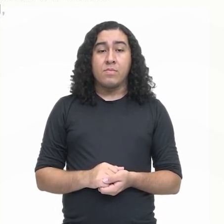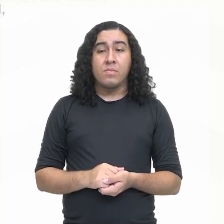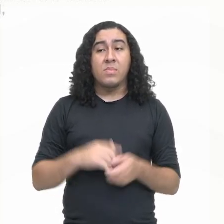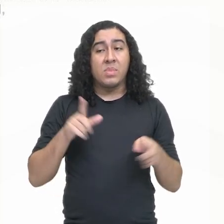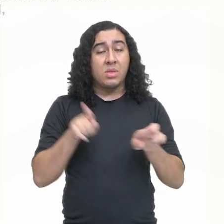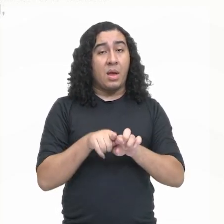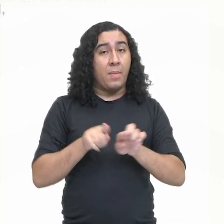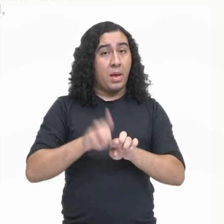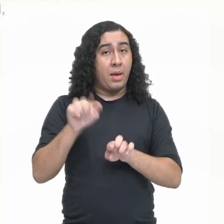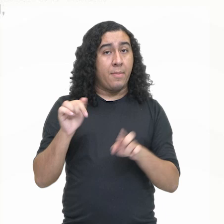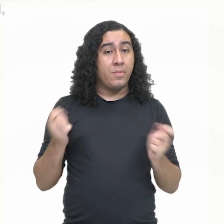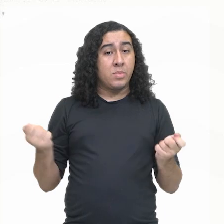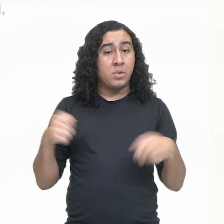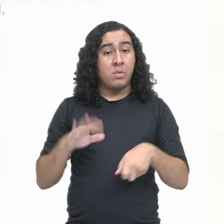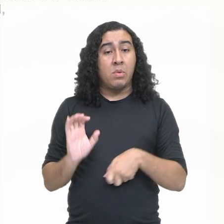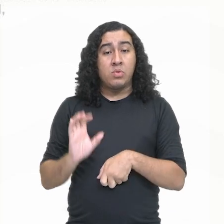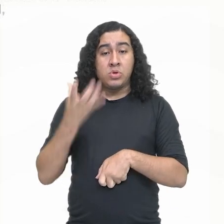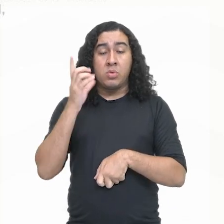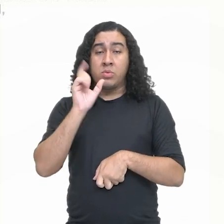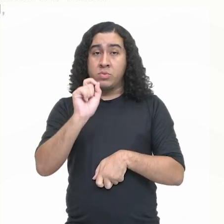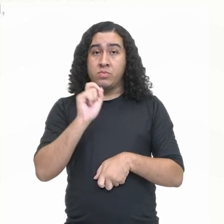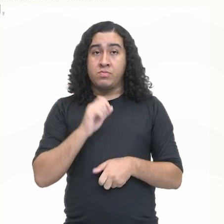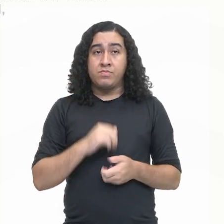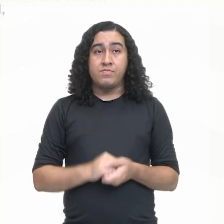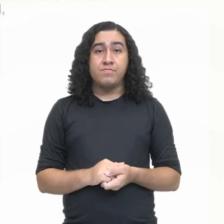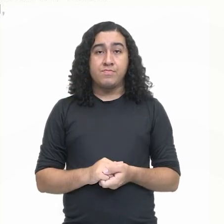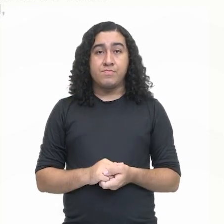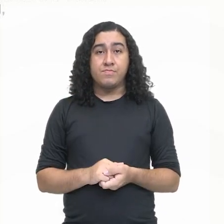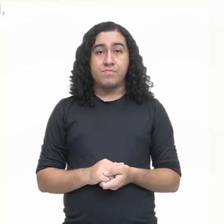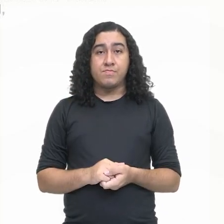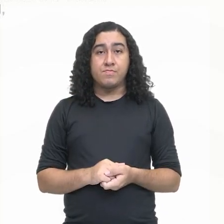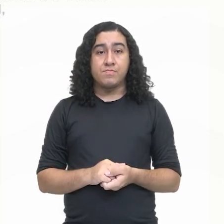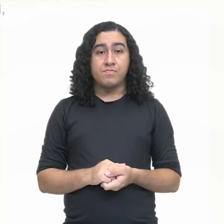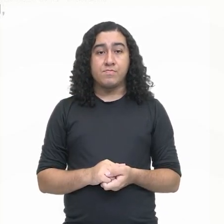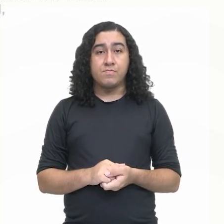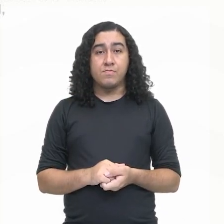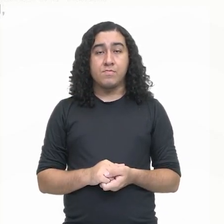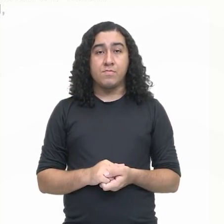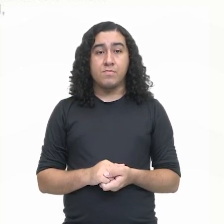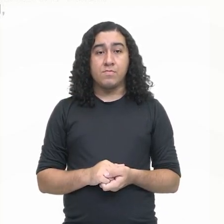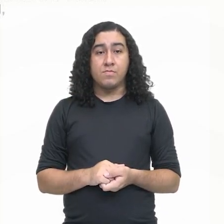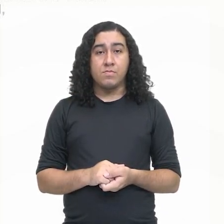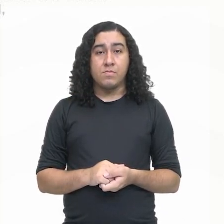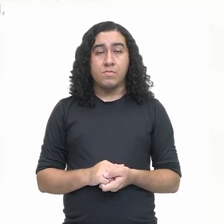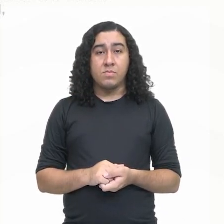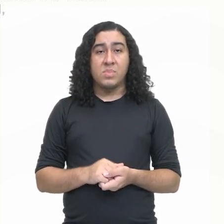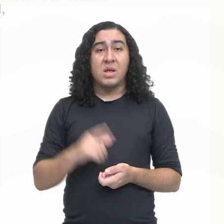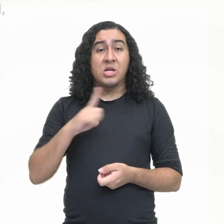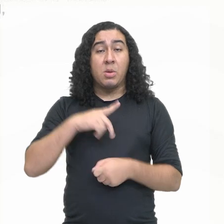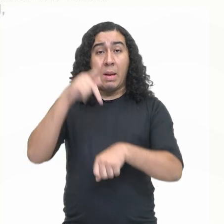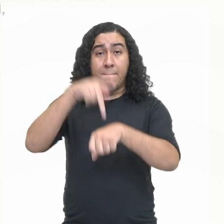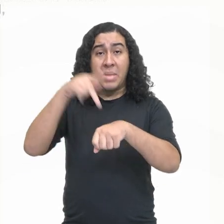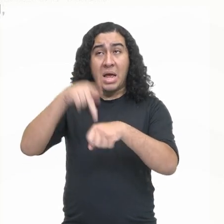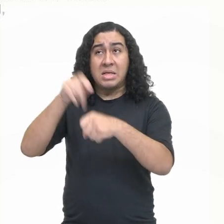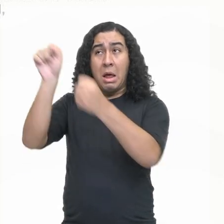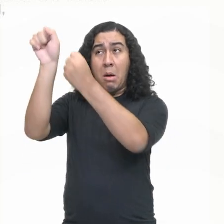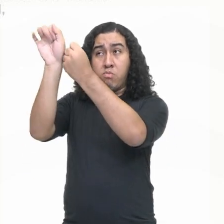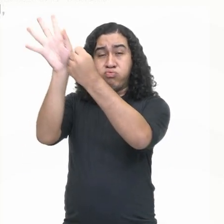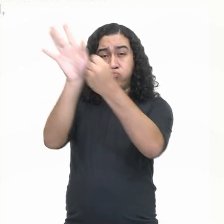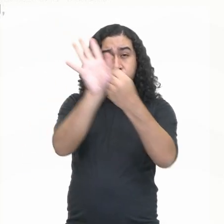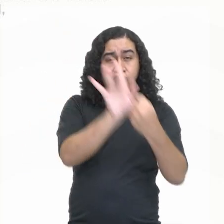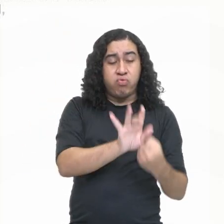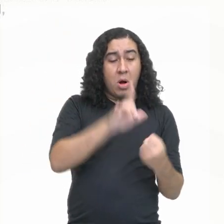o que aconteceu foi um grande, né, asteroide que